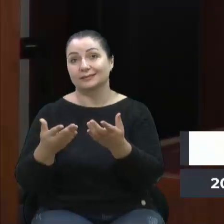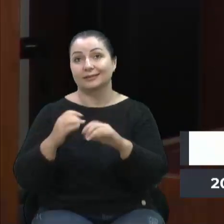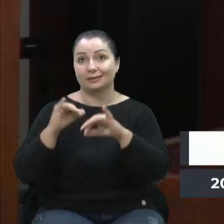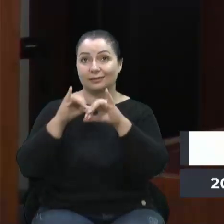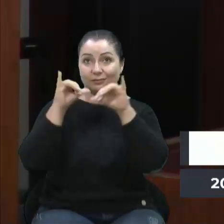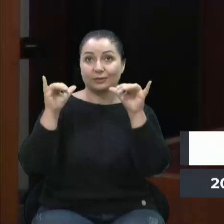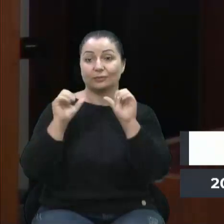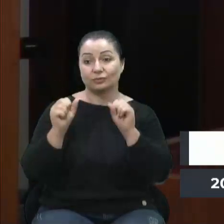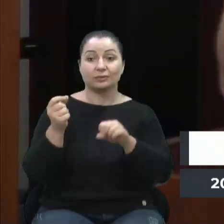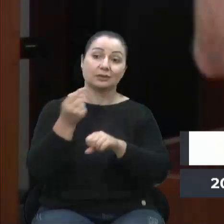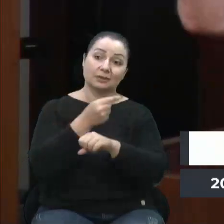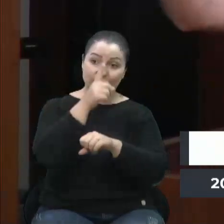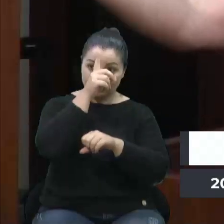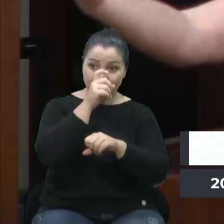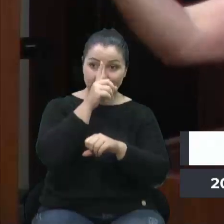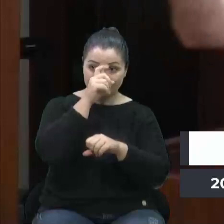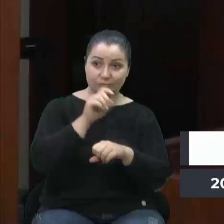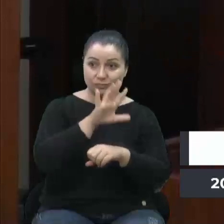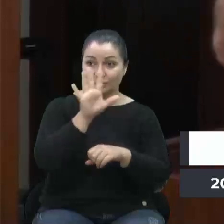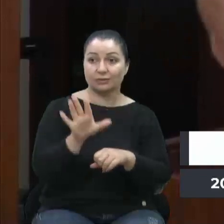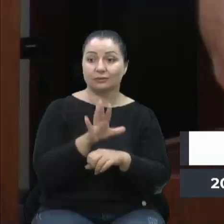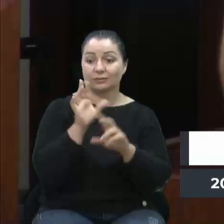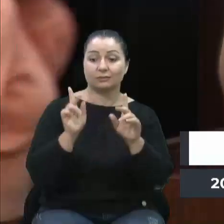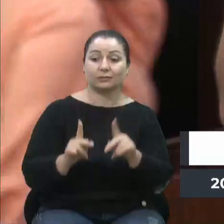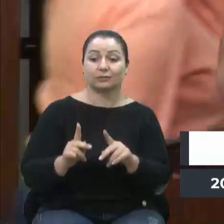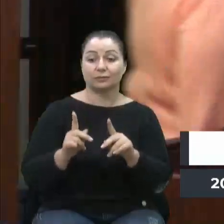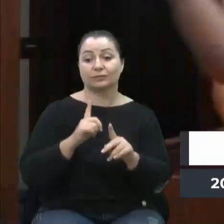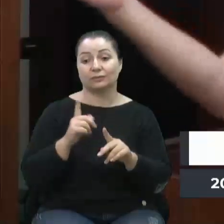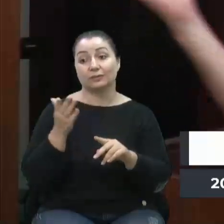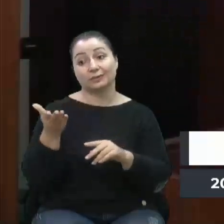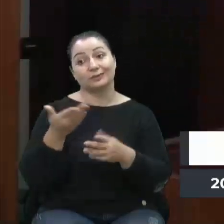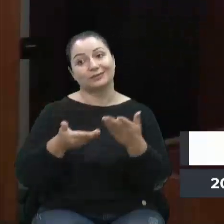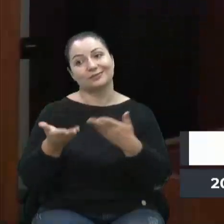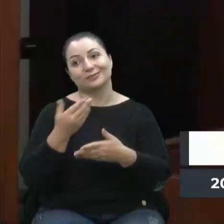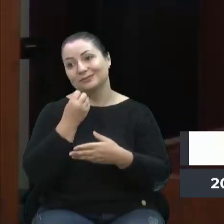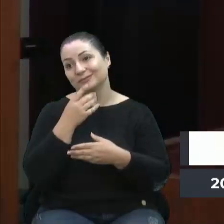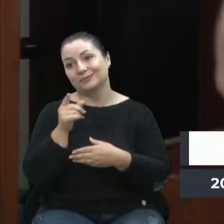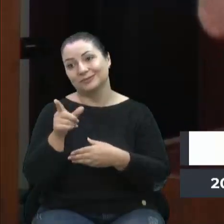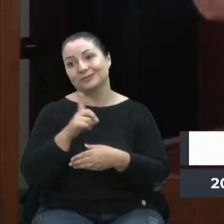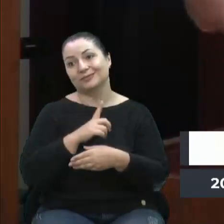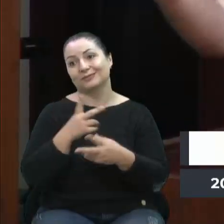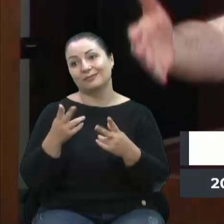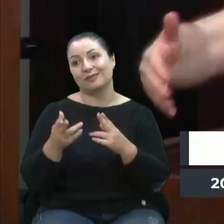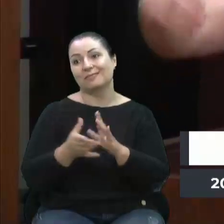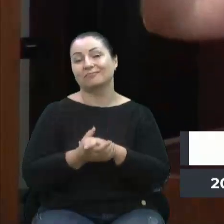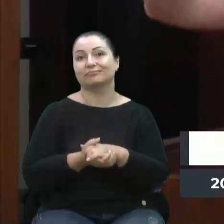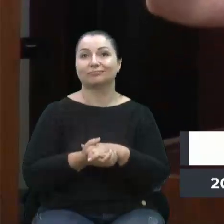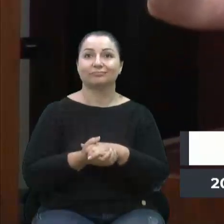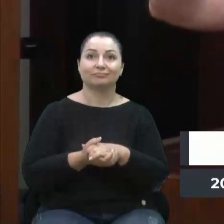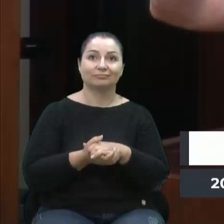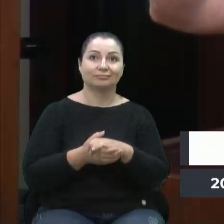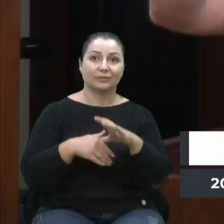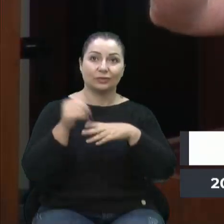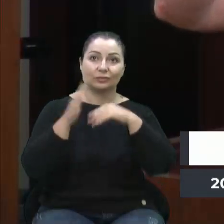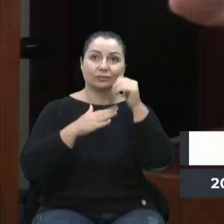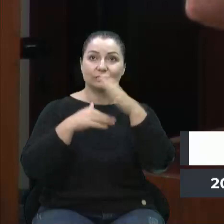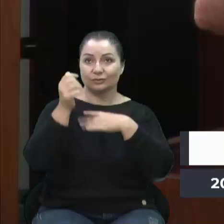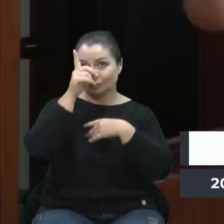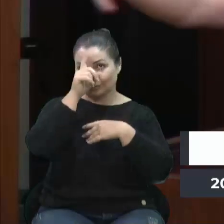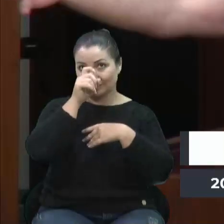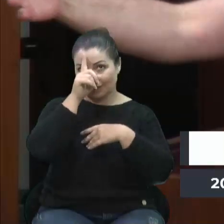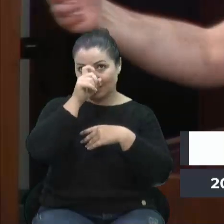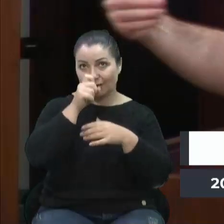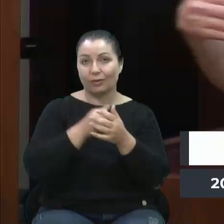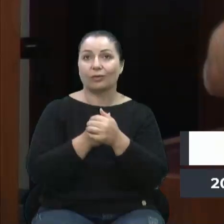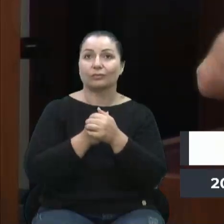que pessoas tivessem um atendimento tão bom quanto a senhora teve, mais pessoas. Construção de hospitais, né?